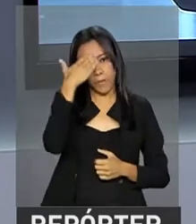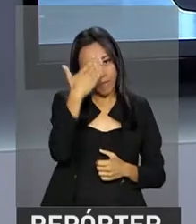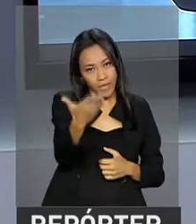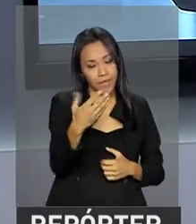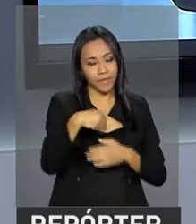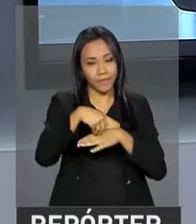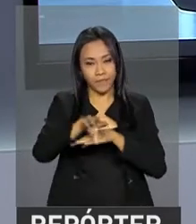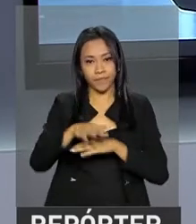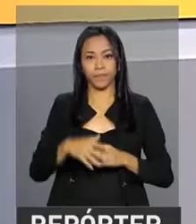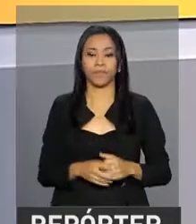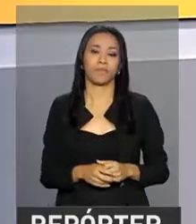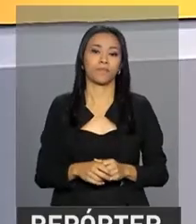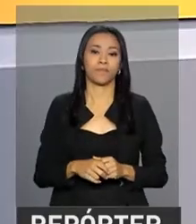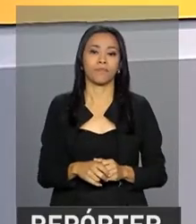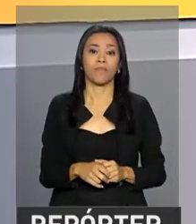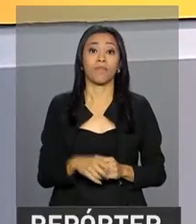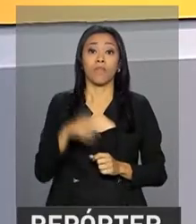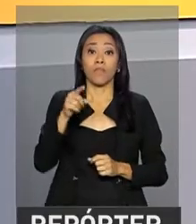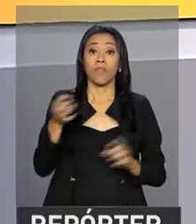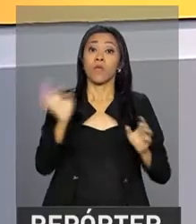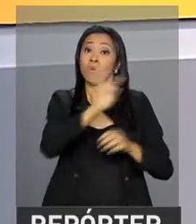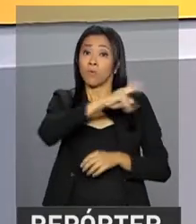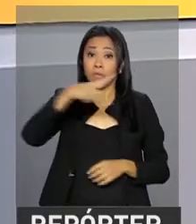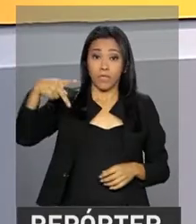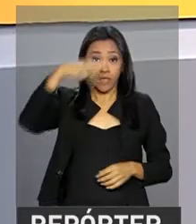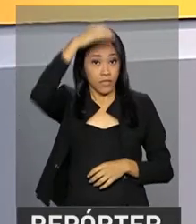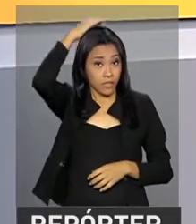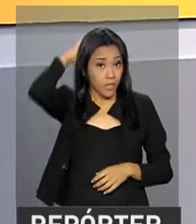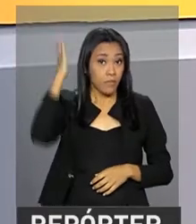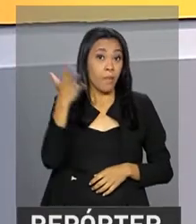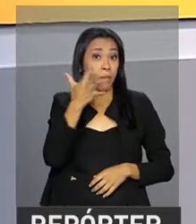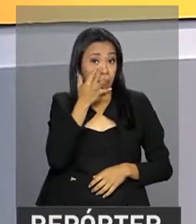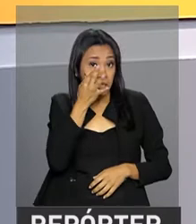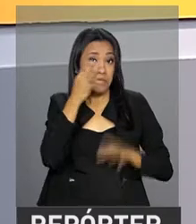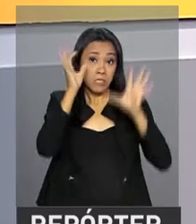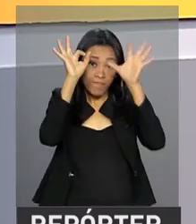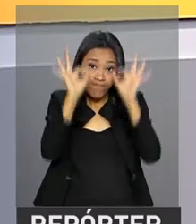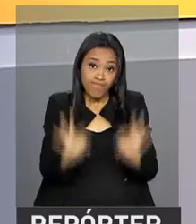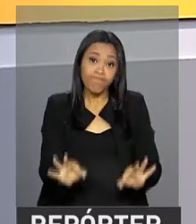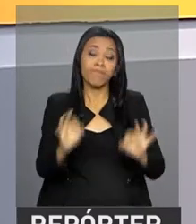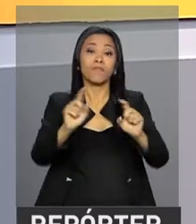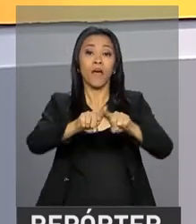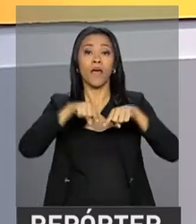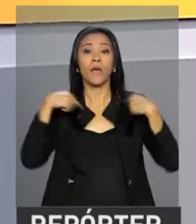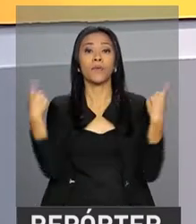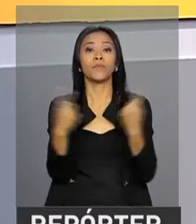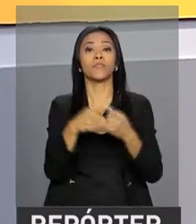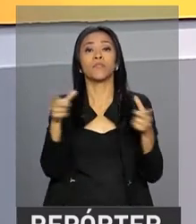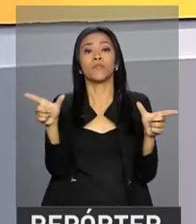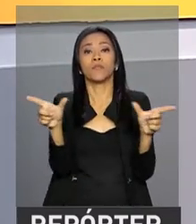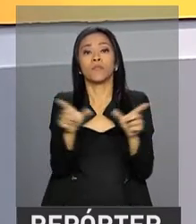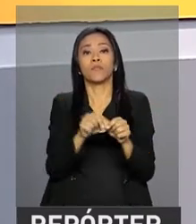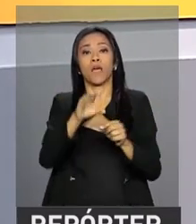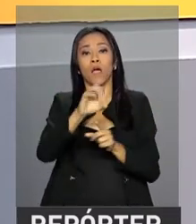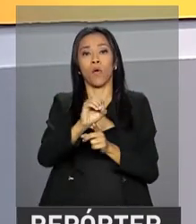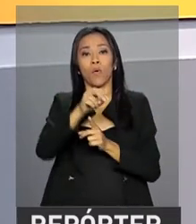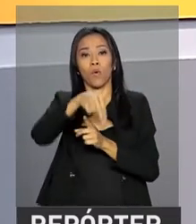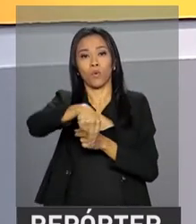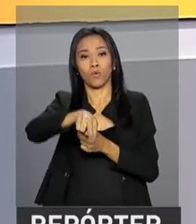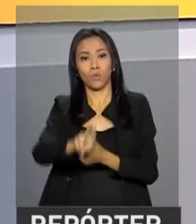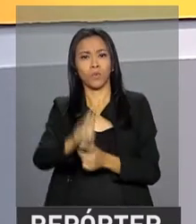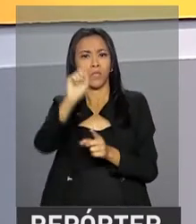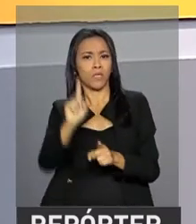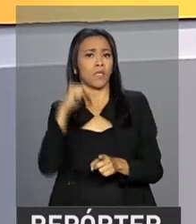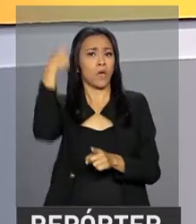pelas informações joão pedro e o presidente michel temer é presença confirmada na assembleia geral da onu na semana que vem em nova york